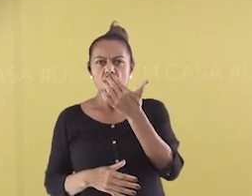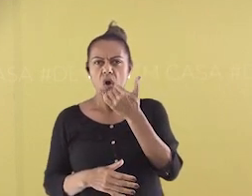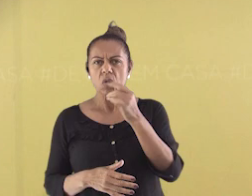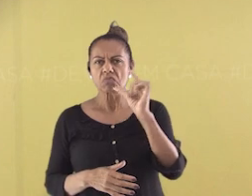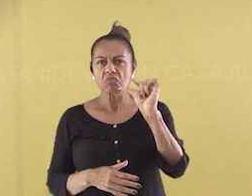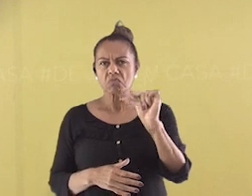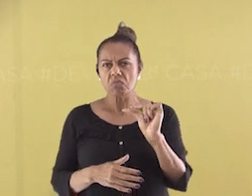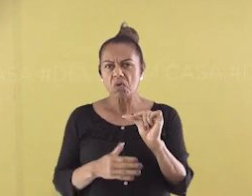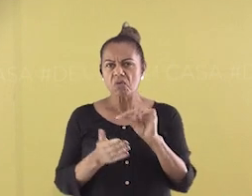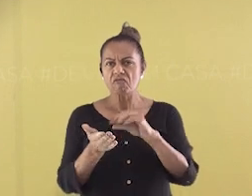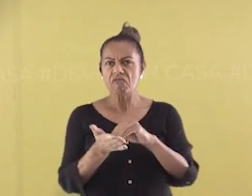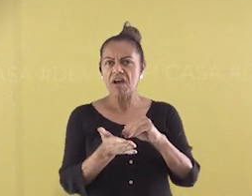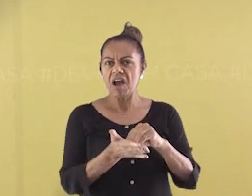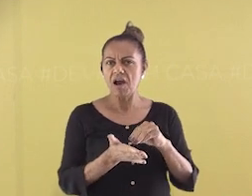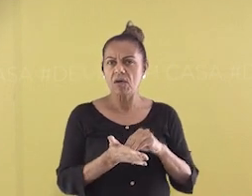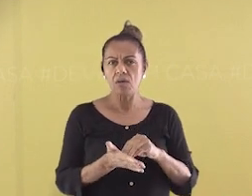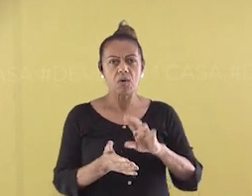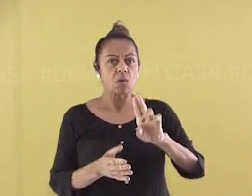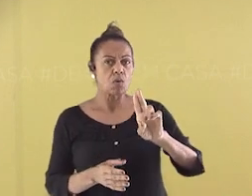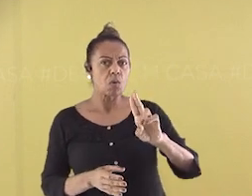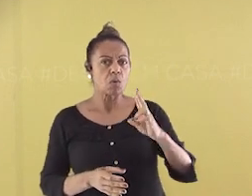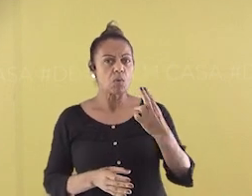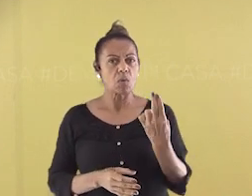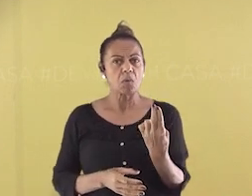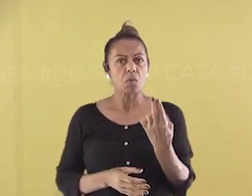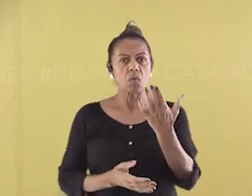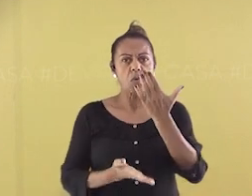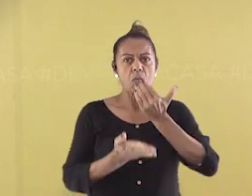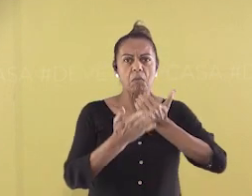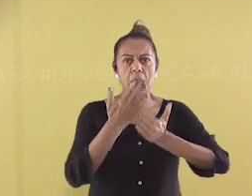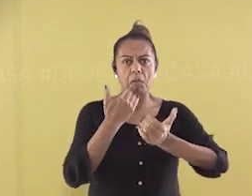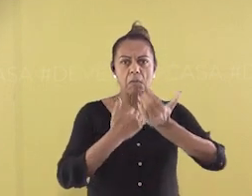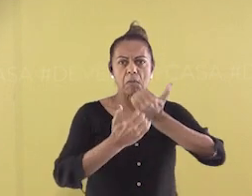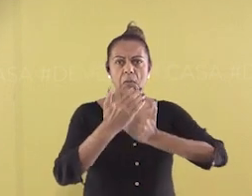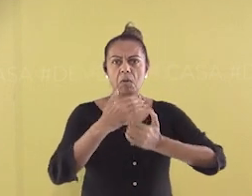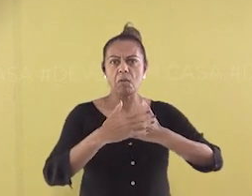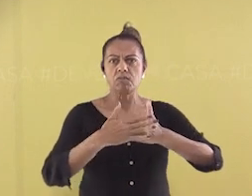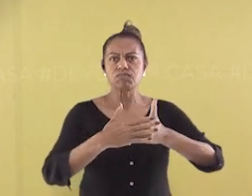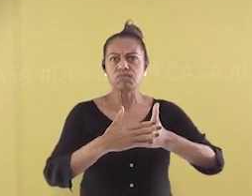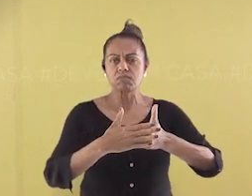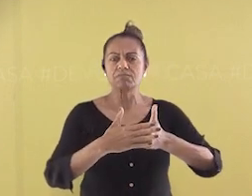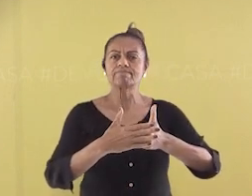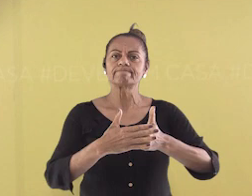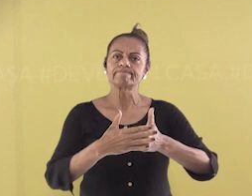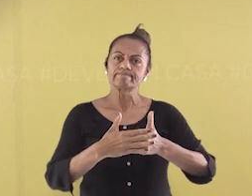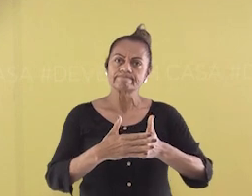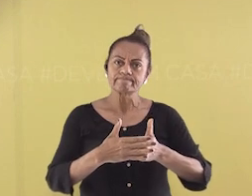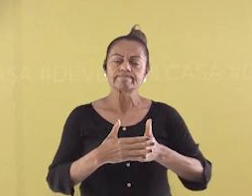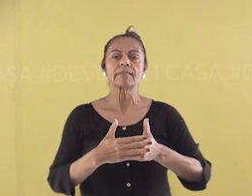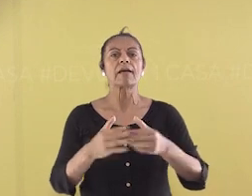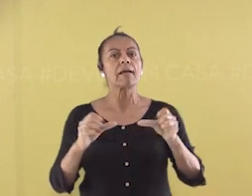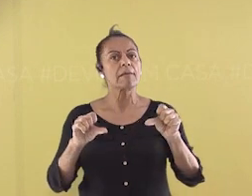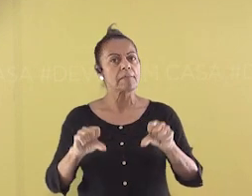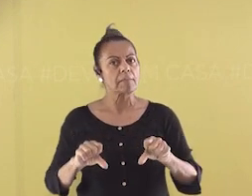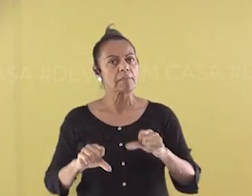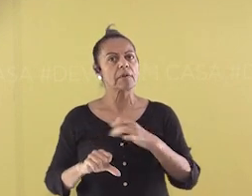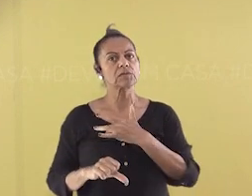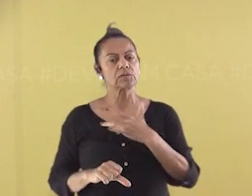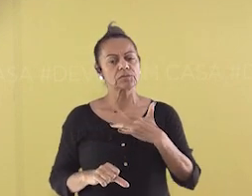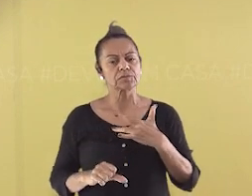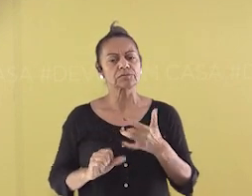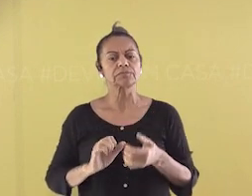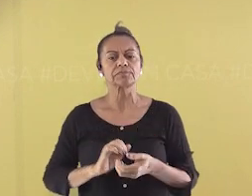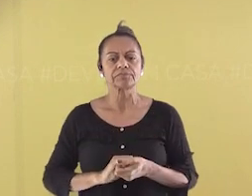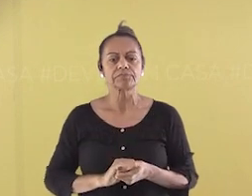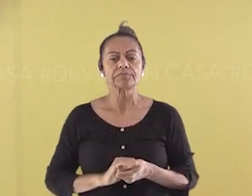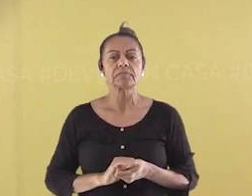saúde. Agora, não tem como falar de alimentação sem esbarrar no contexto econômico que estamos vivendo